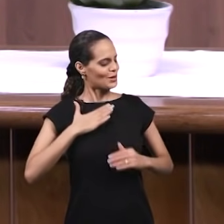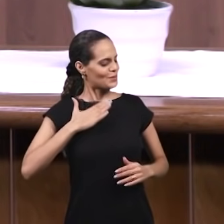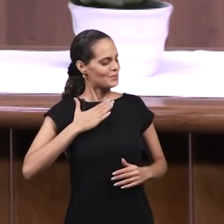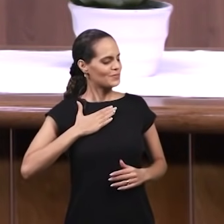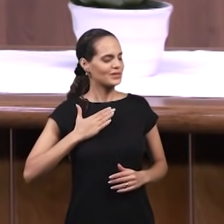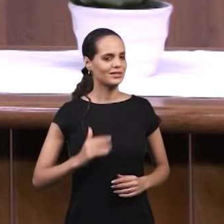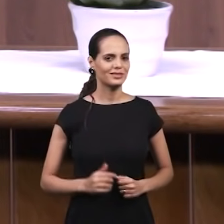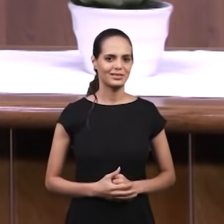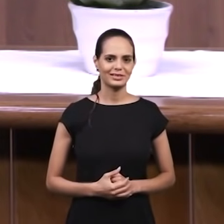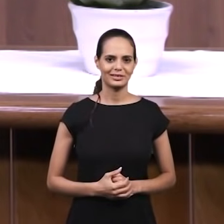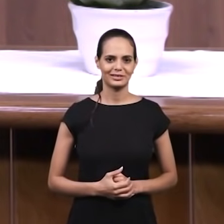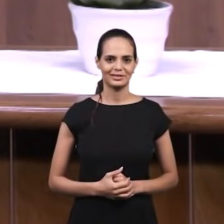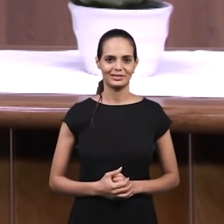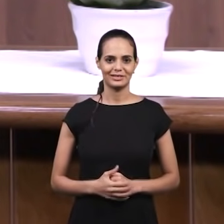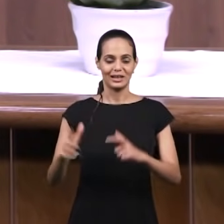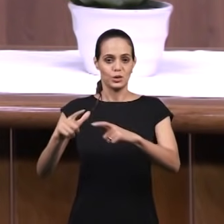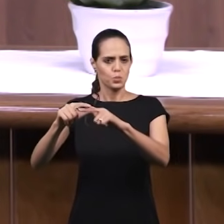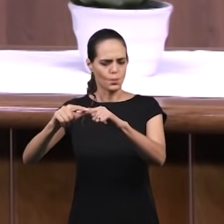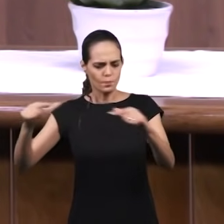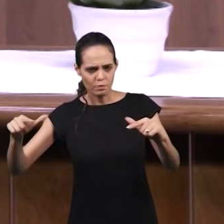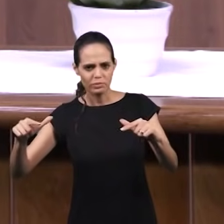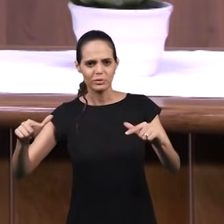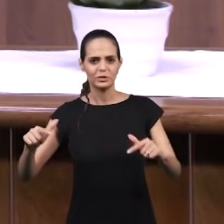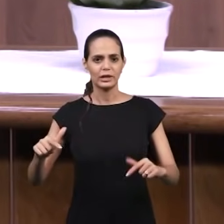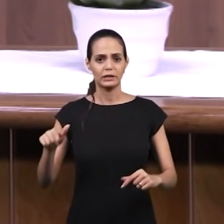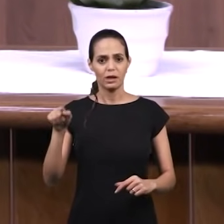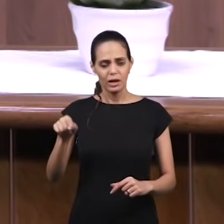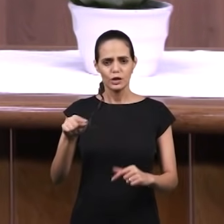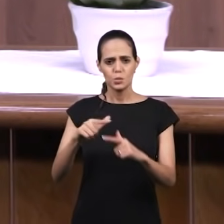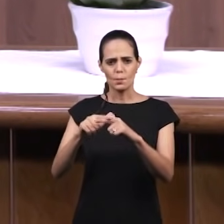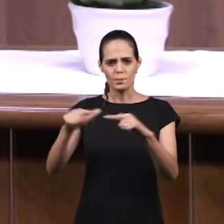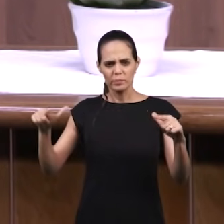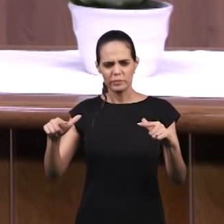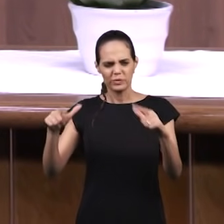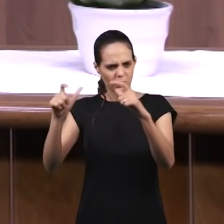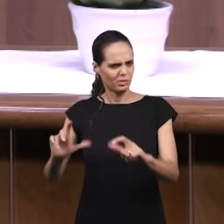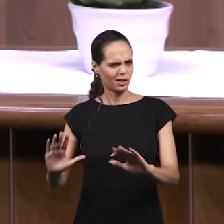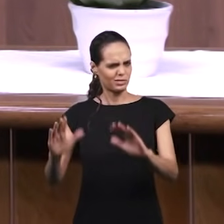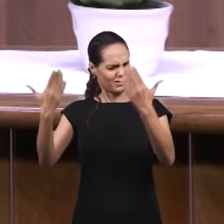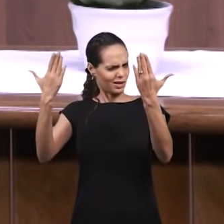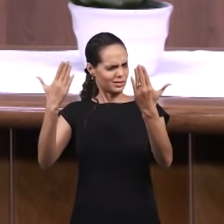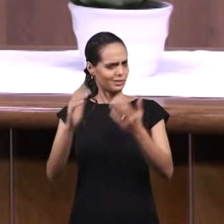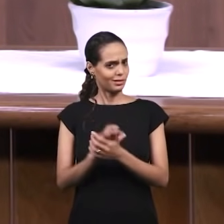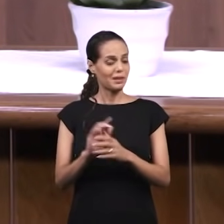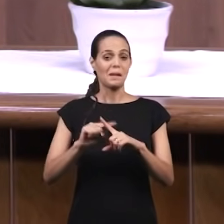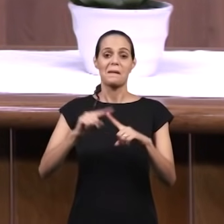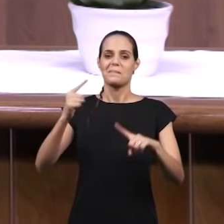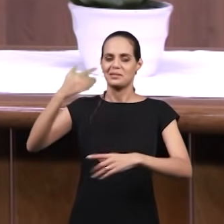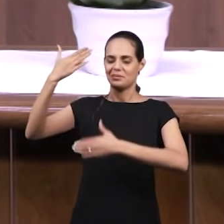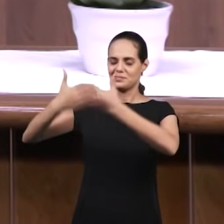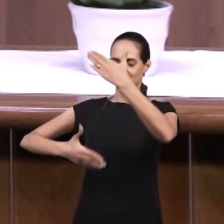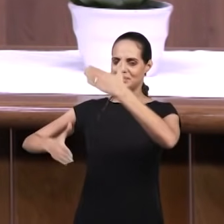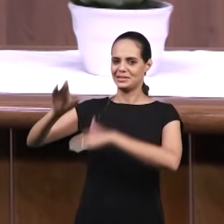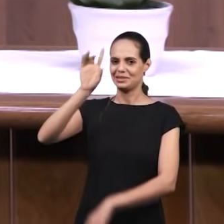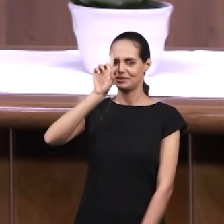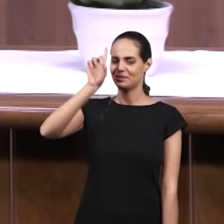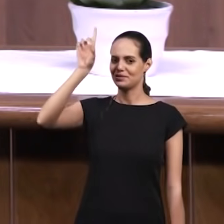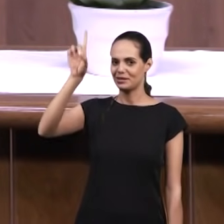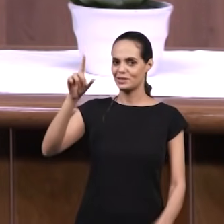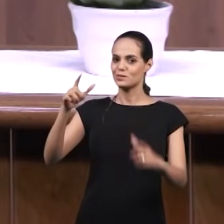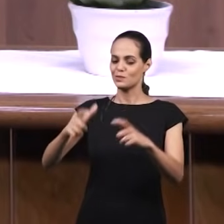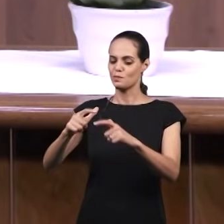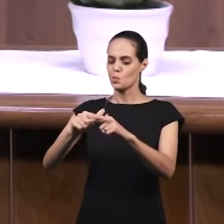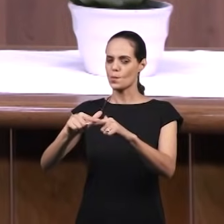uma festa no deserto. Deserto não é lugar de festa, mas na presença de Deus,